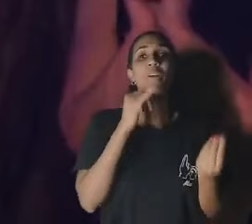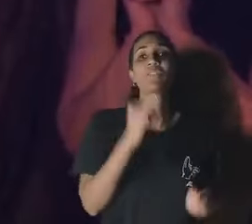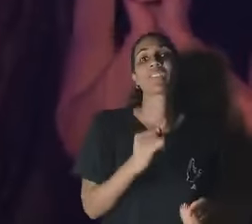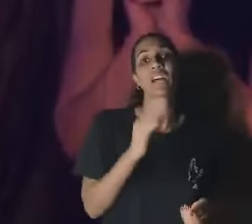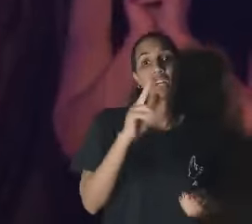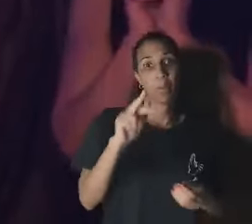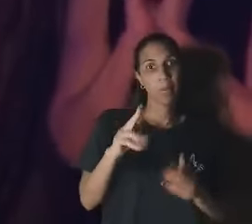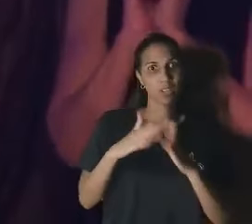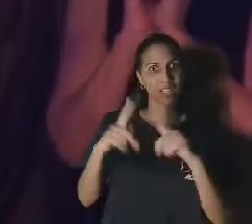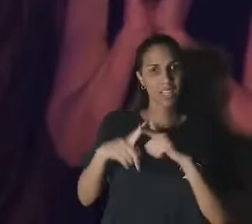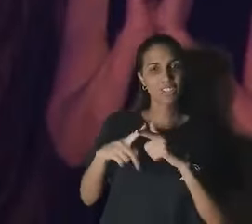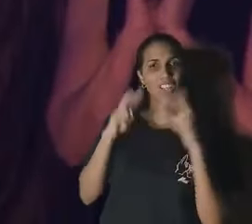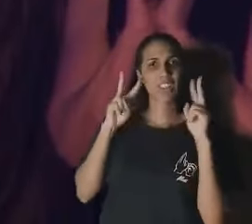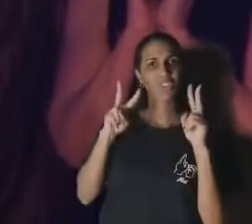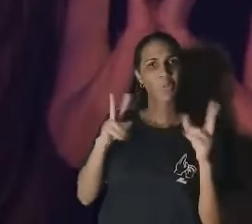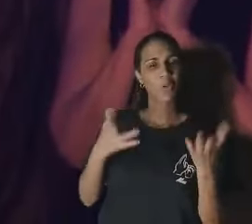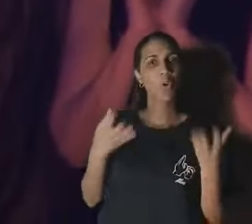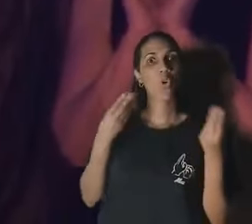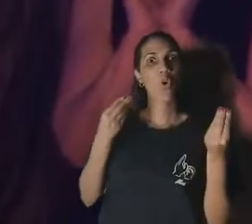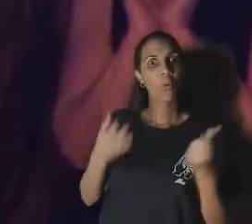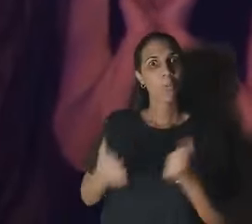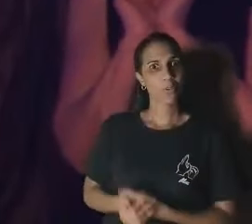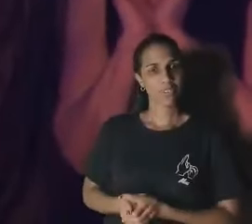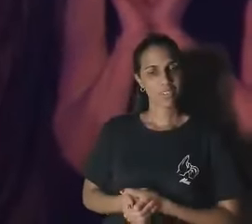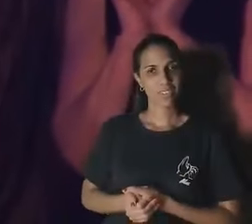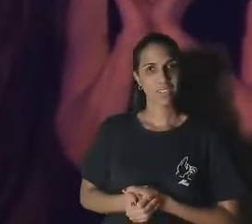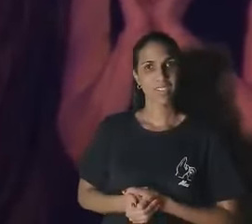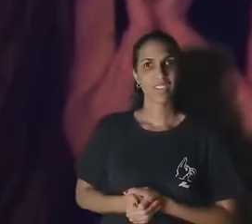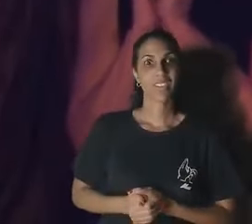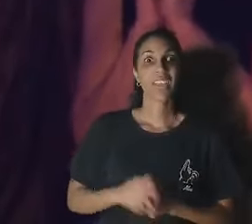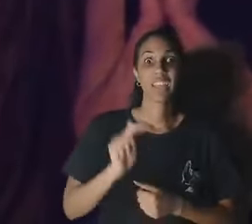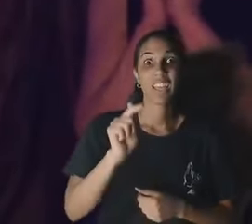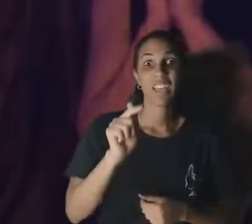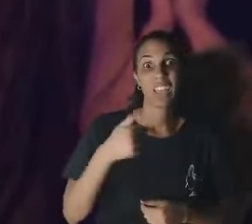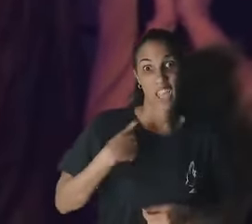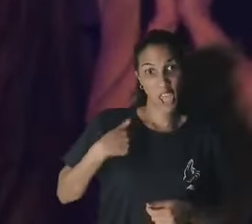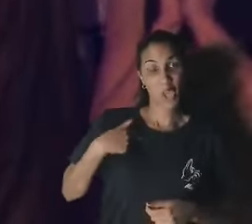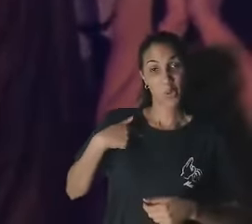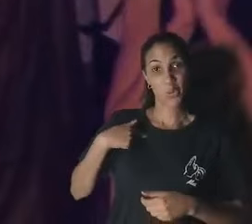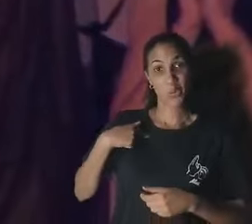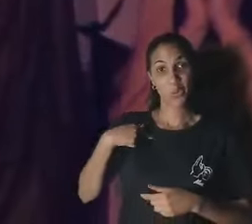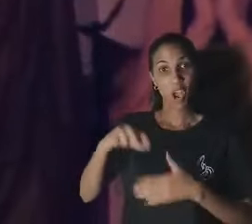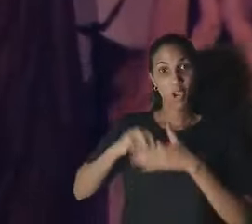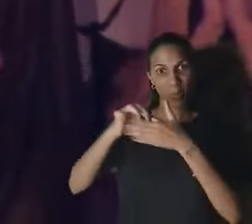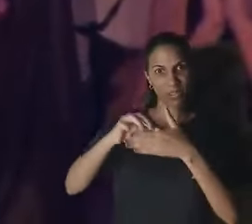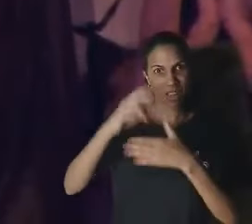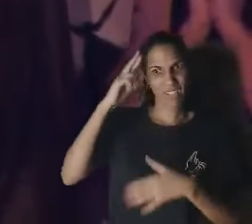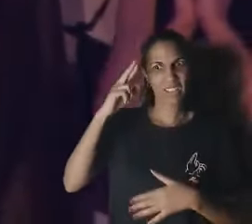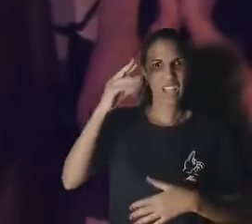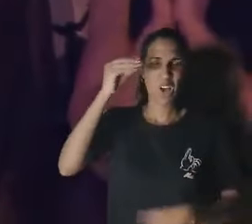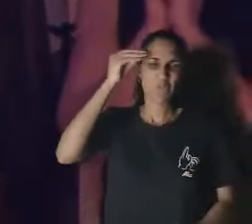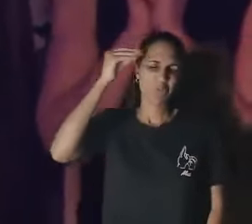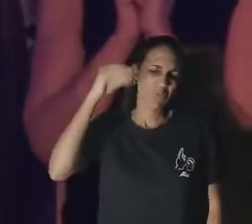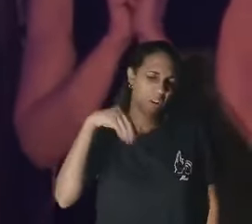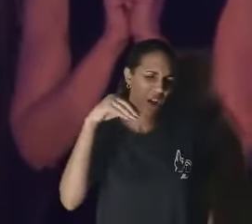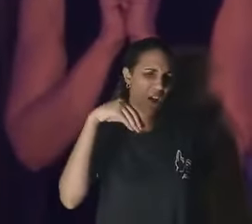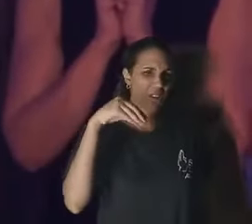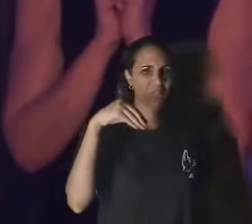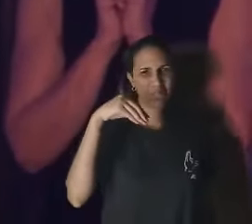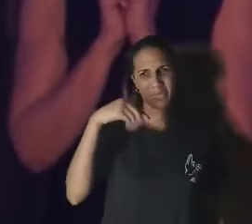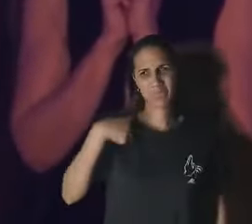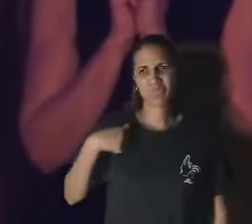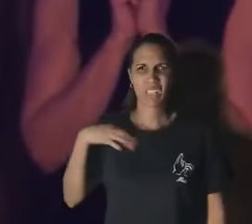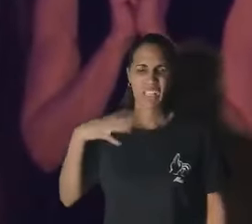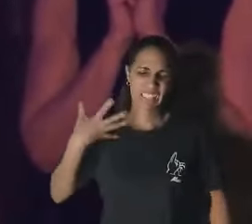da igreja? Ei! Seu líder está fraco, está desmotivado. E